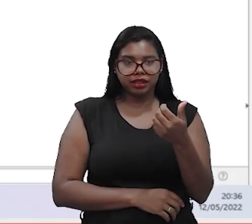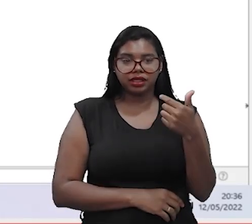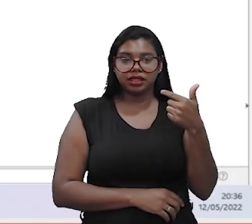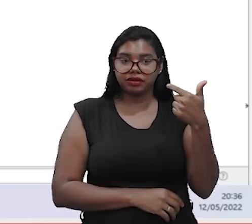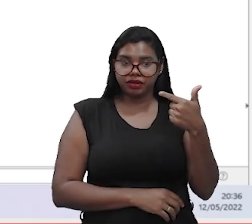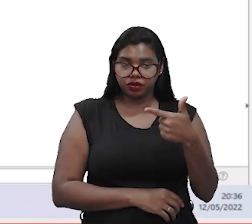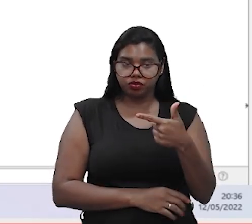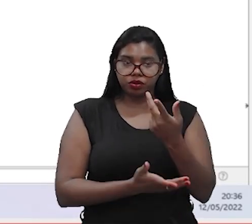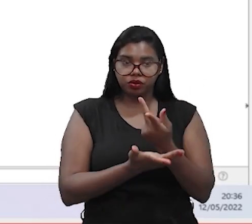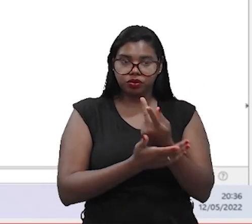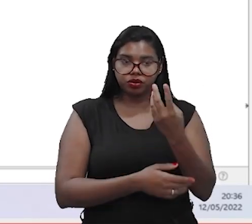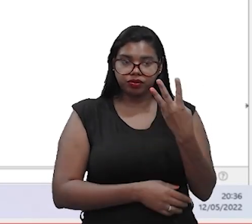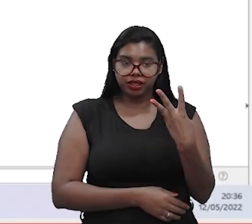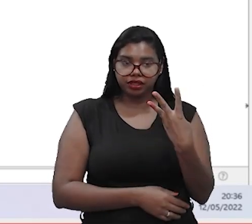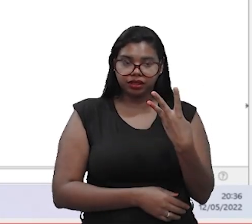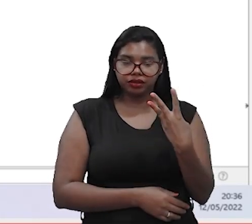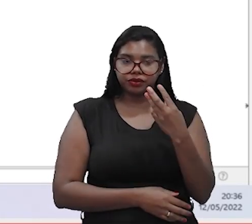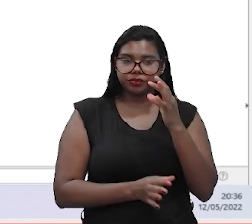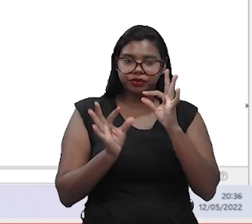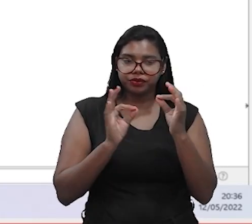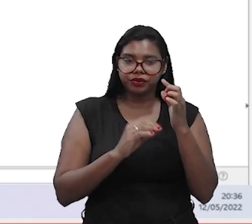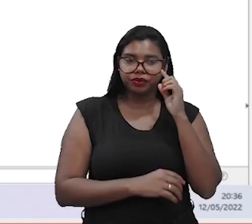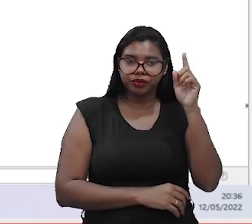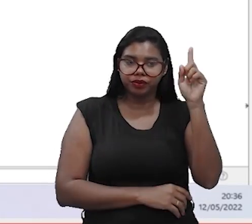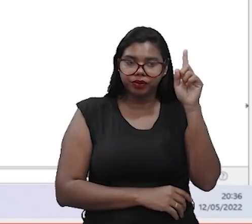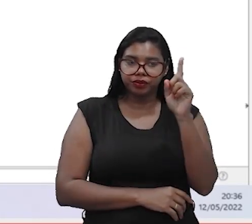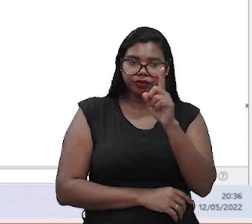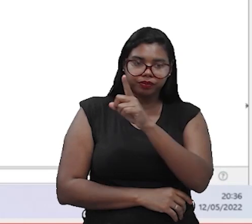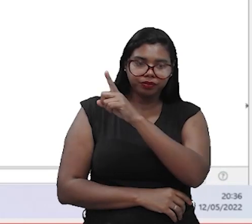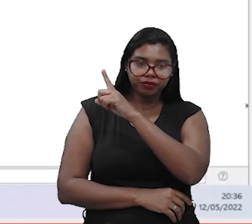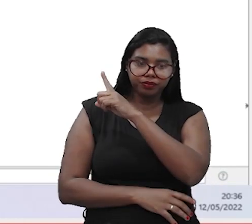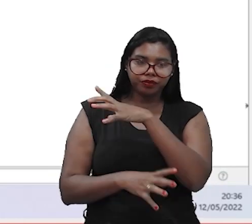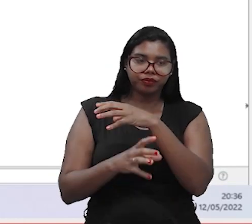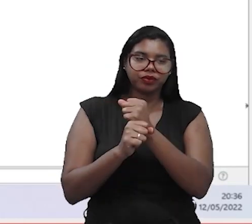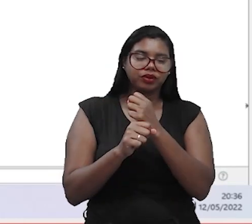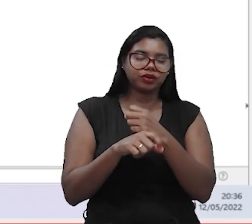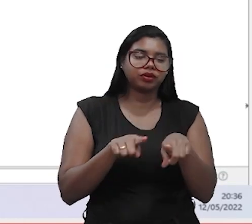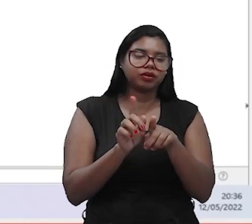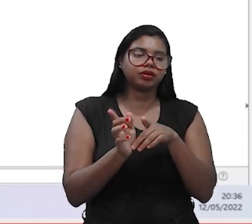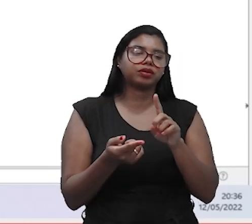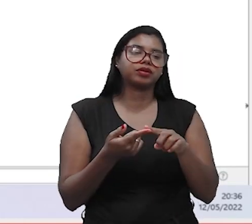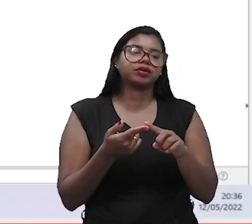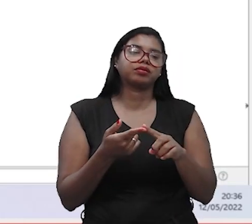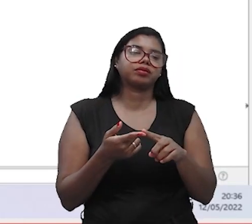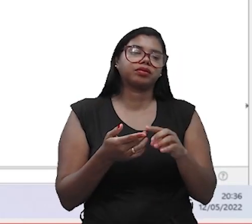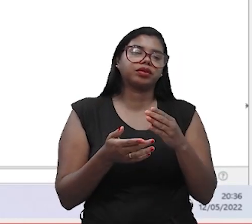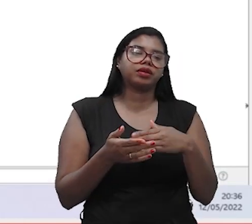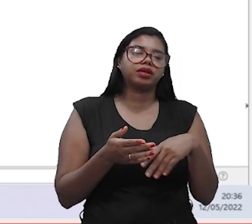resultado 3. Viu como é fácil? Ou a gente calcula a média das raízes,